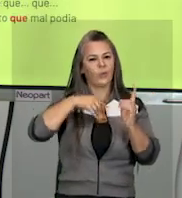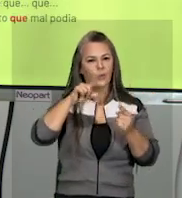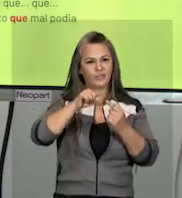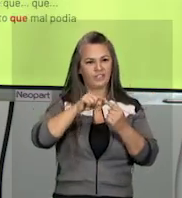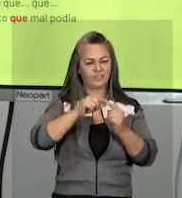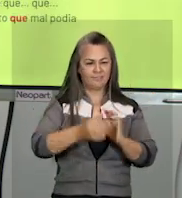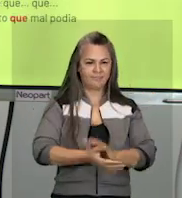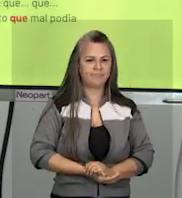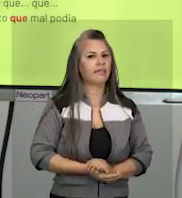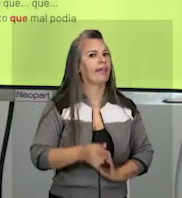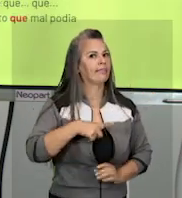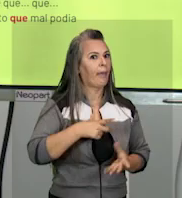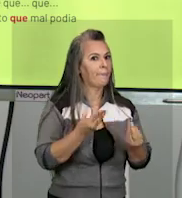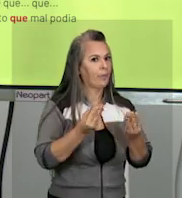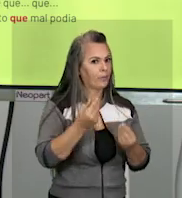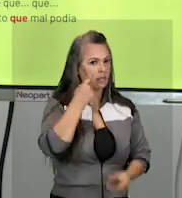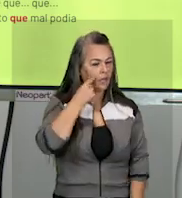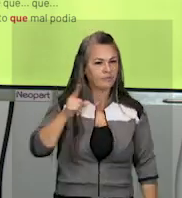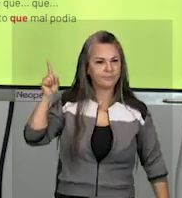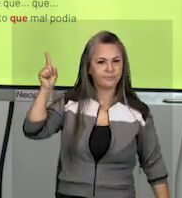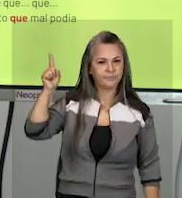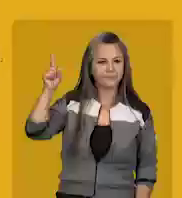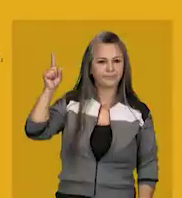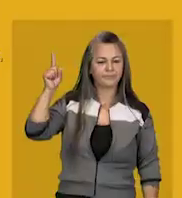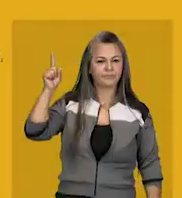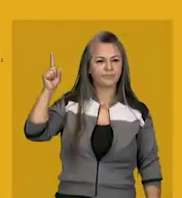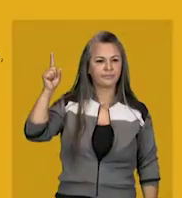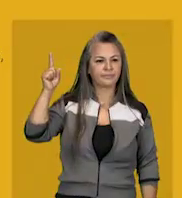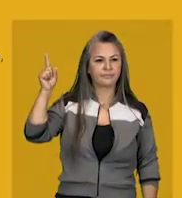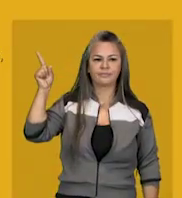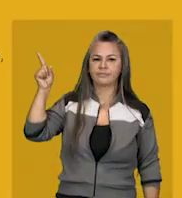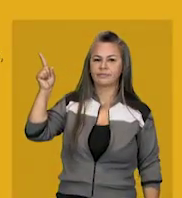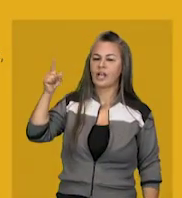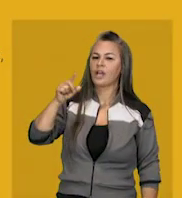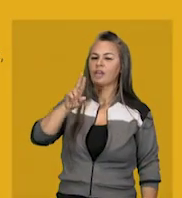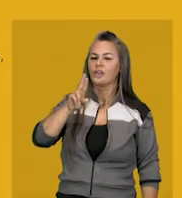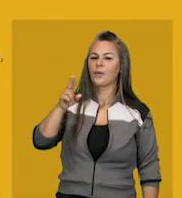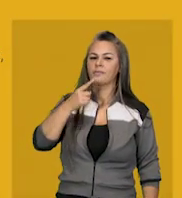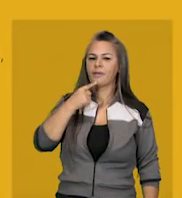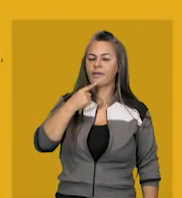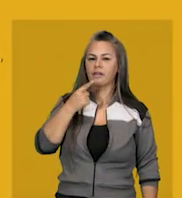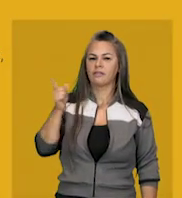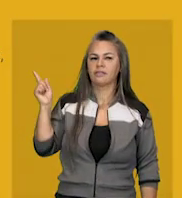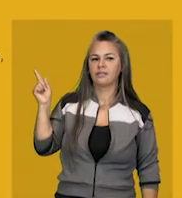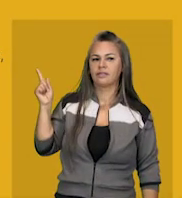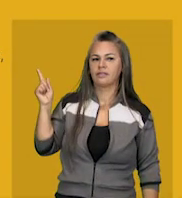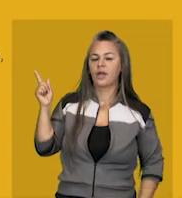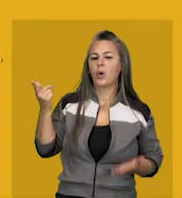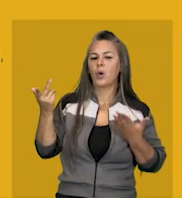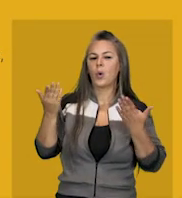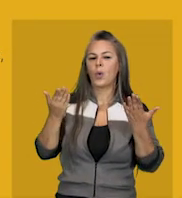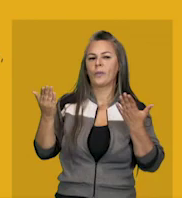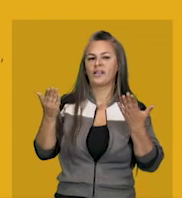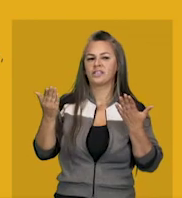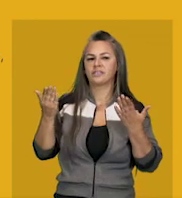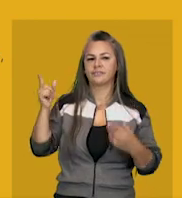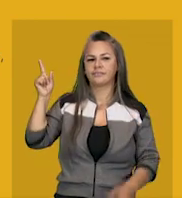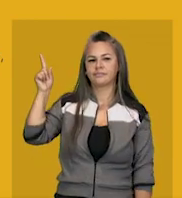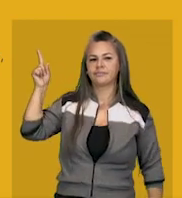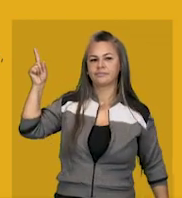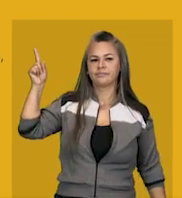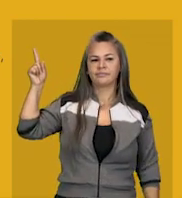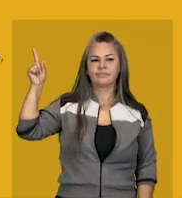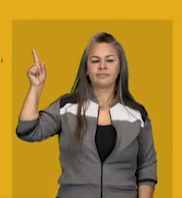Continuando, são muitas. Comparativas. Não me fala, você vai fazer uma comparação. Quais você pode usar? Que,